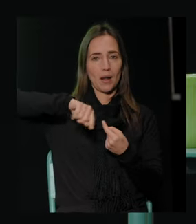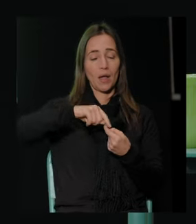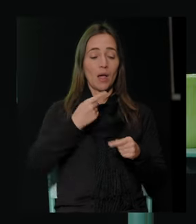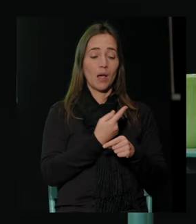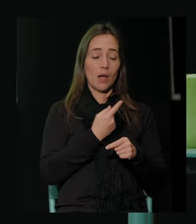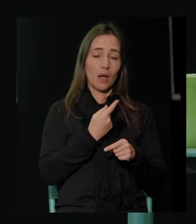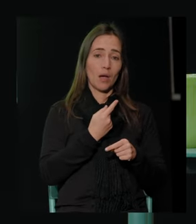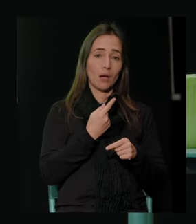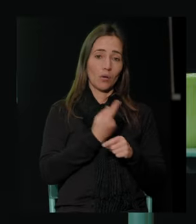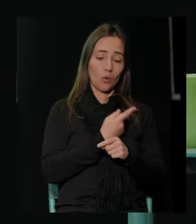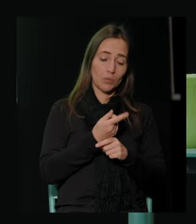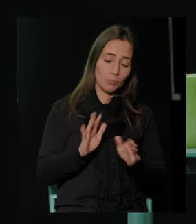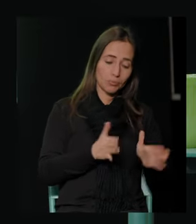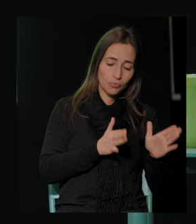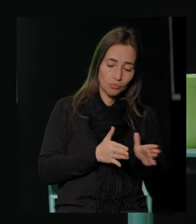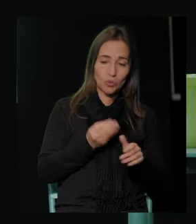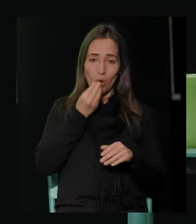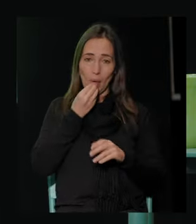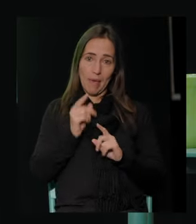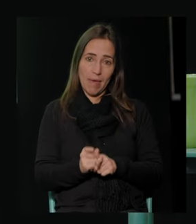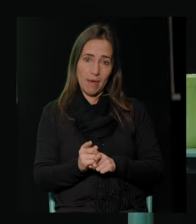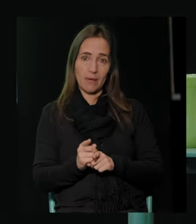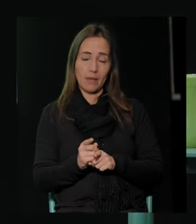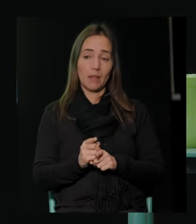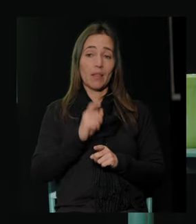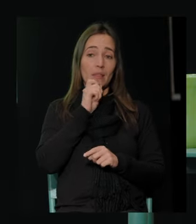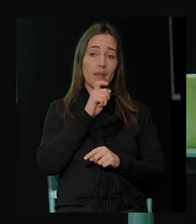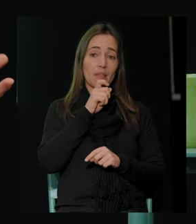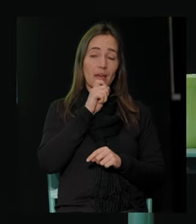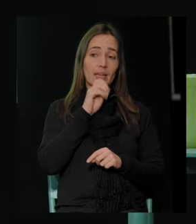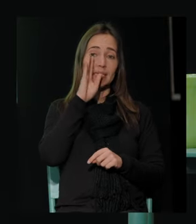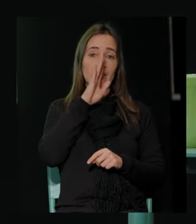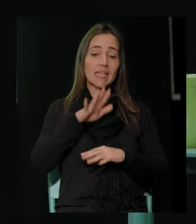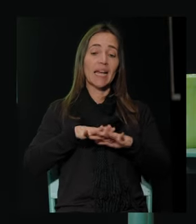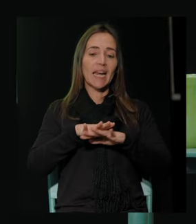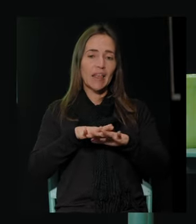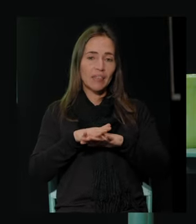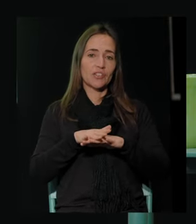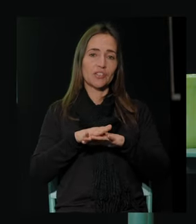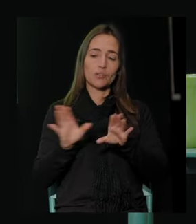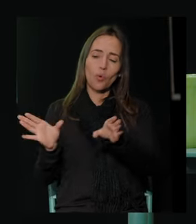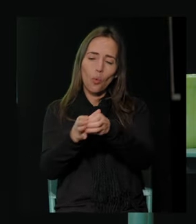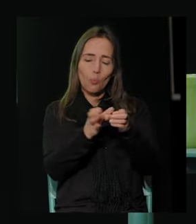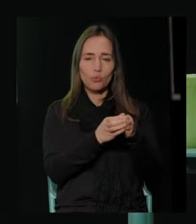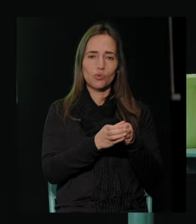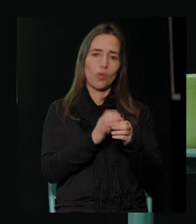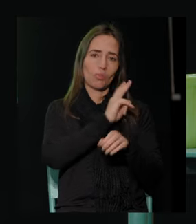produzimos é aquela que comemos. Isso só é possível quando há redes de proprietários que estão